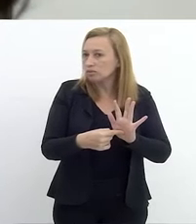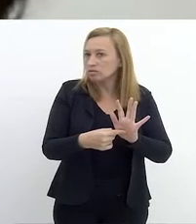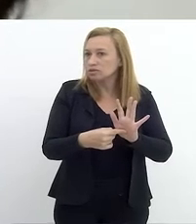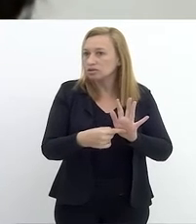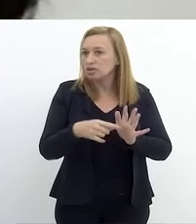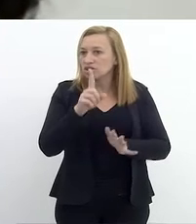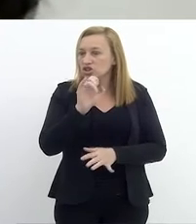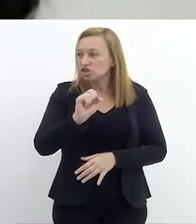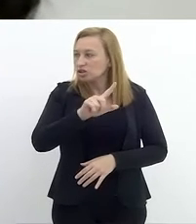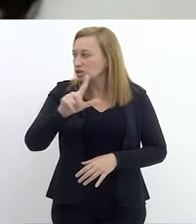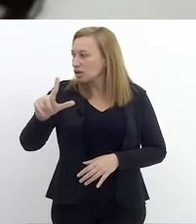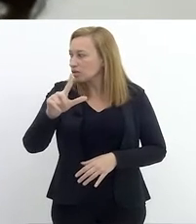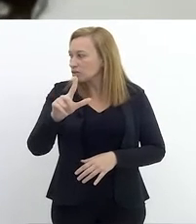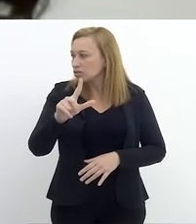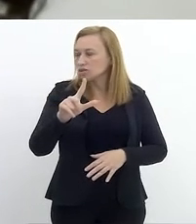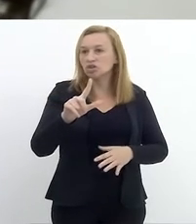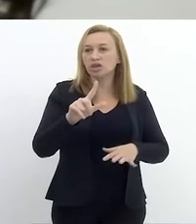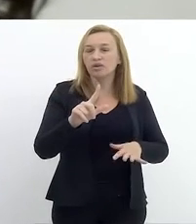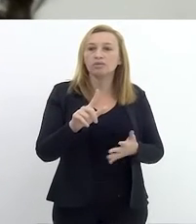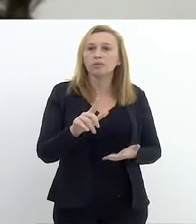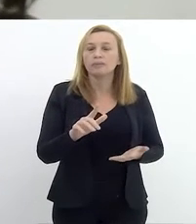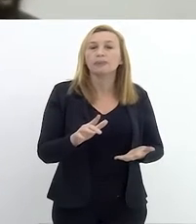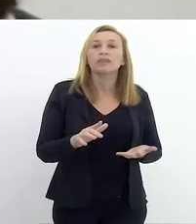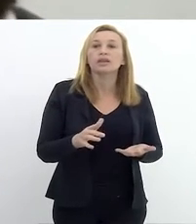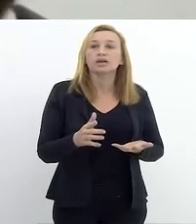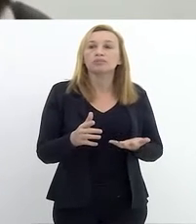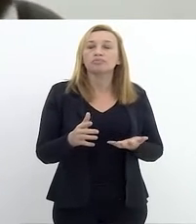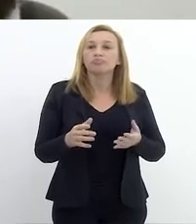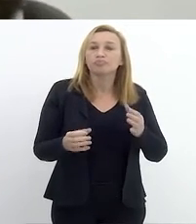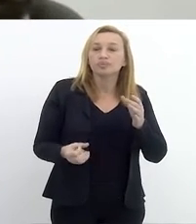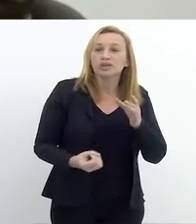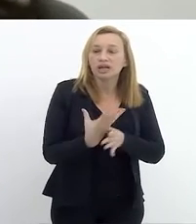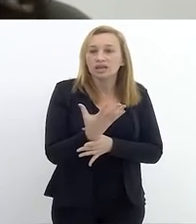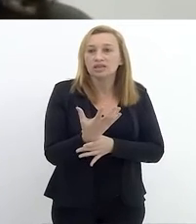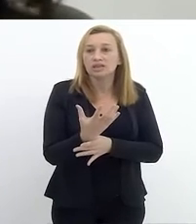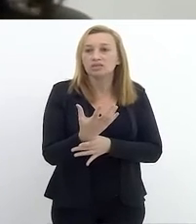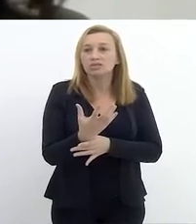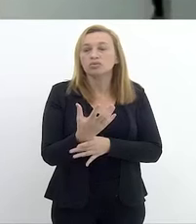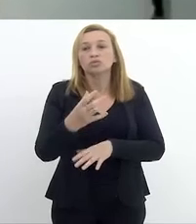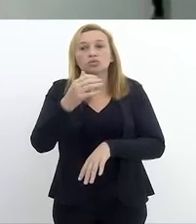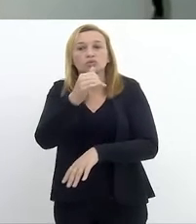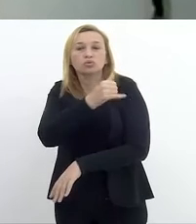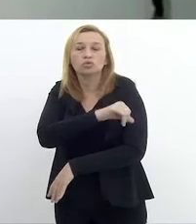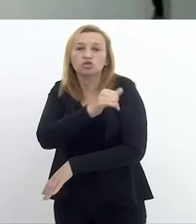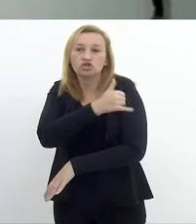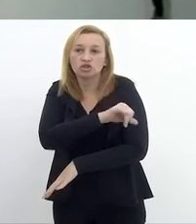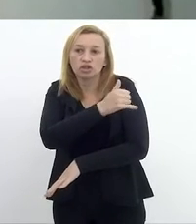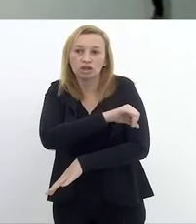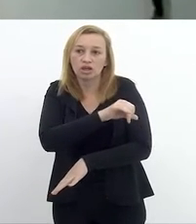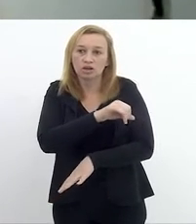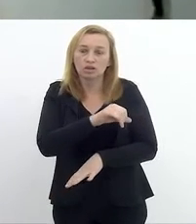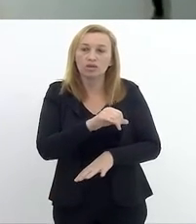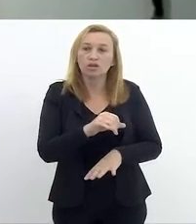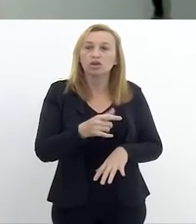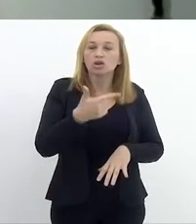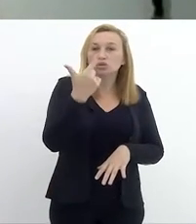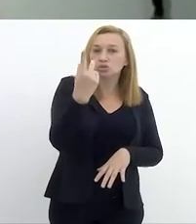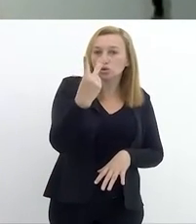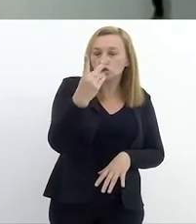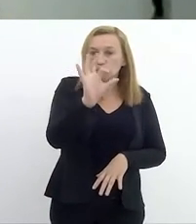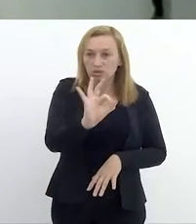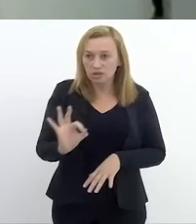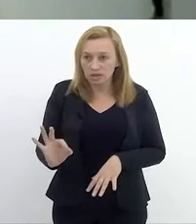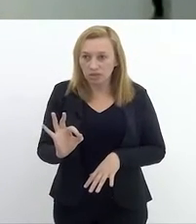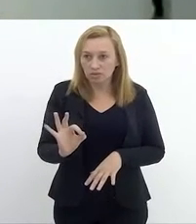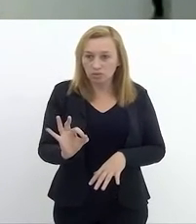de editais que vocês lançam, pela Diretoria de Tecnologia. A FAPERJ recebe, por força da Constituição do